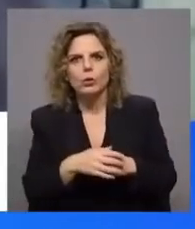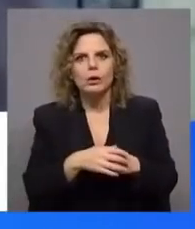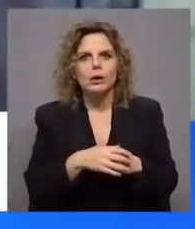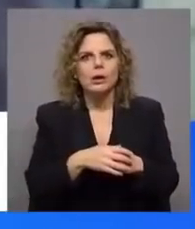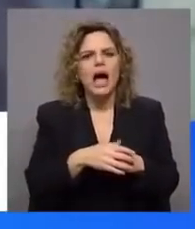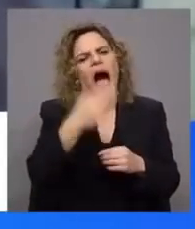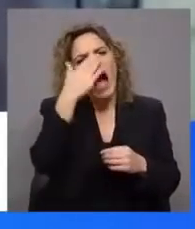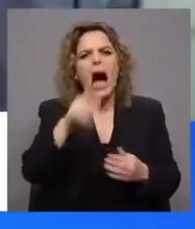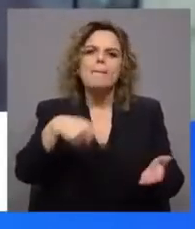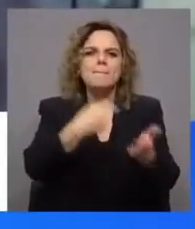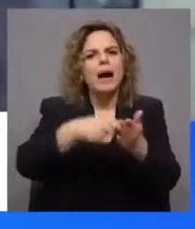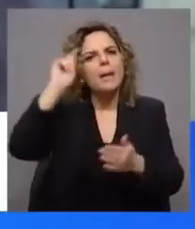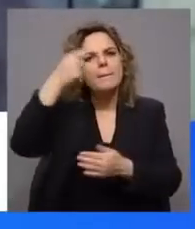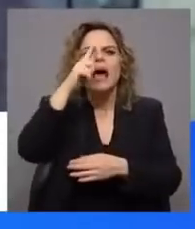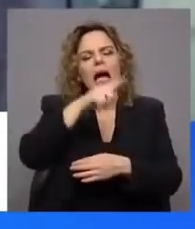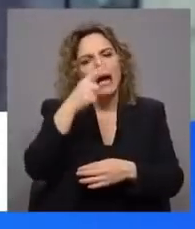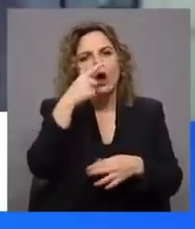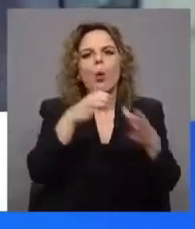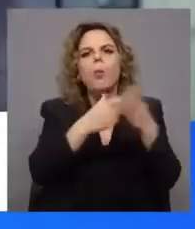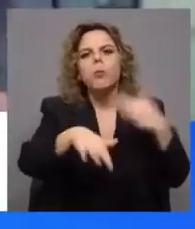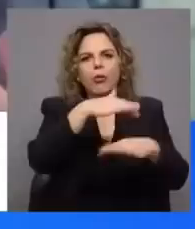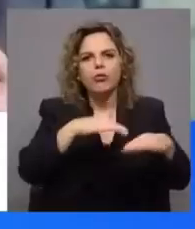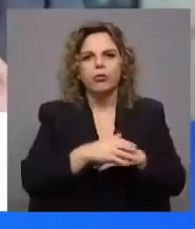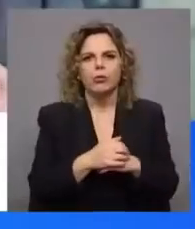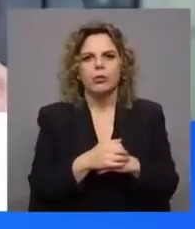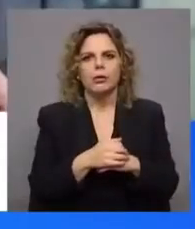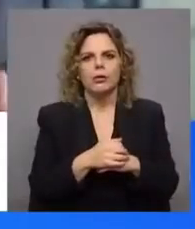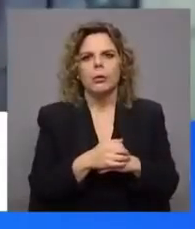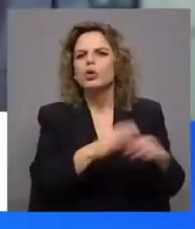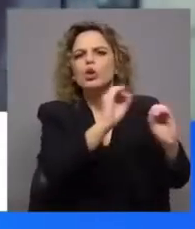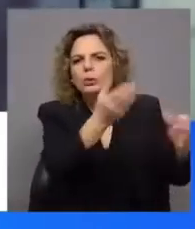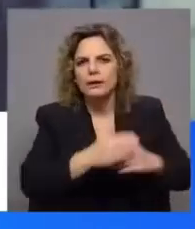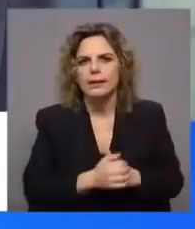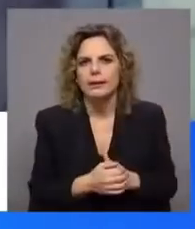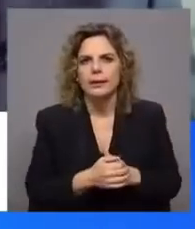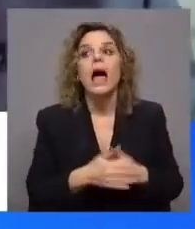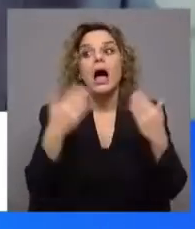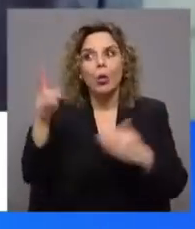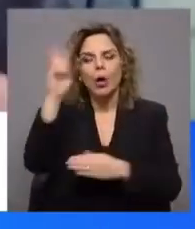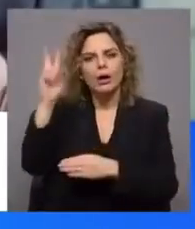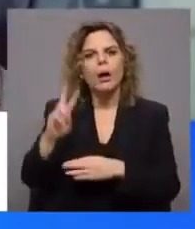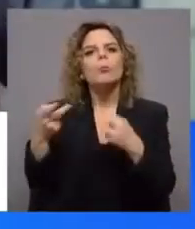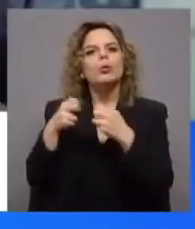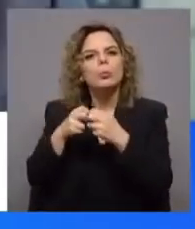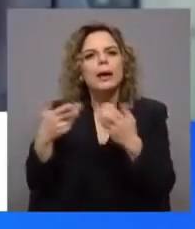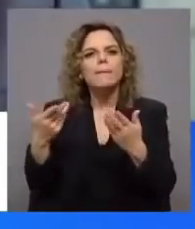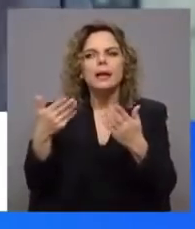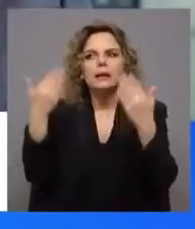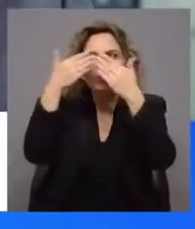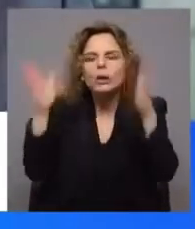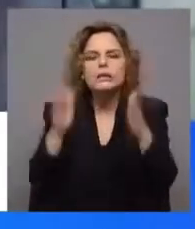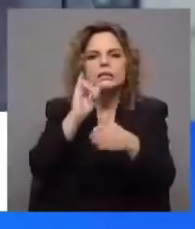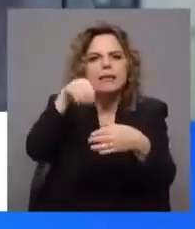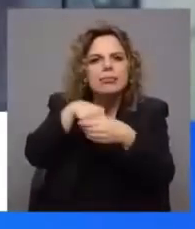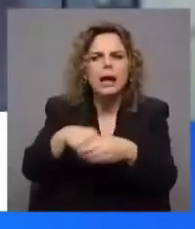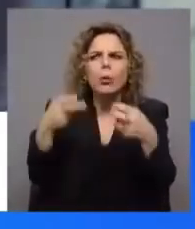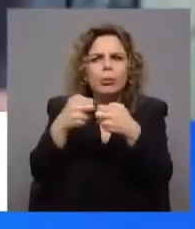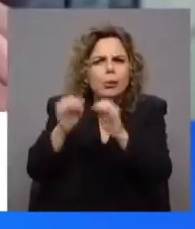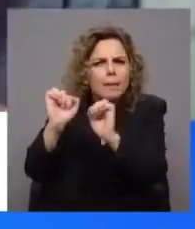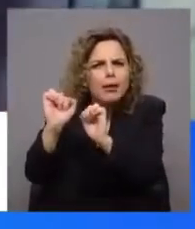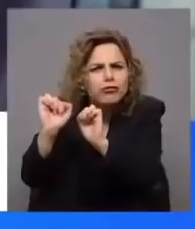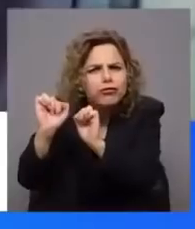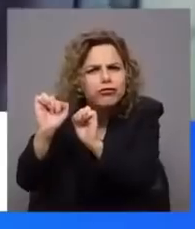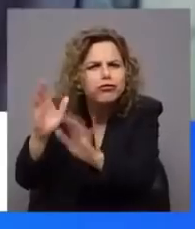povo, porque até hoje não tem armas químicas. Agora, a Venezuela tem um problema da democracia interna, que é um problema deles,